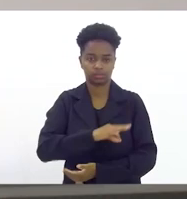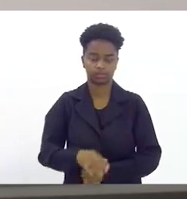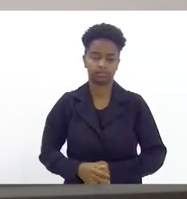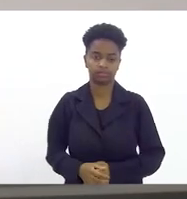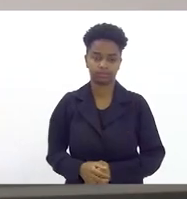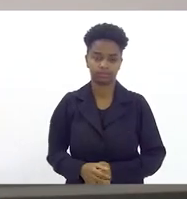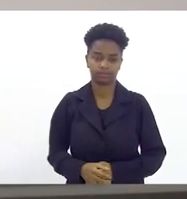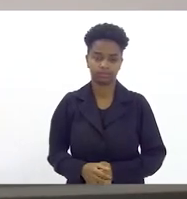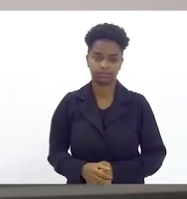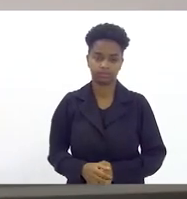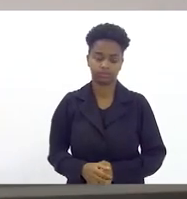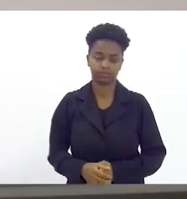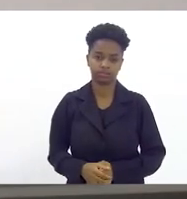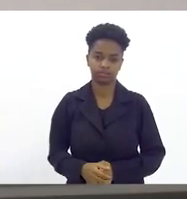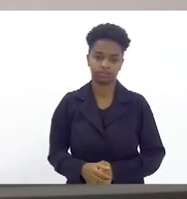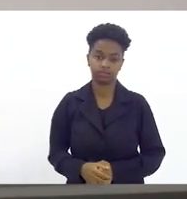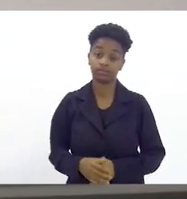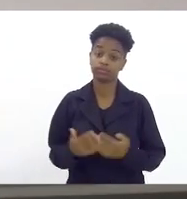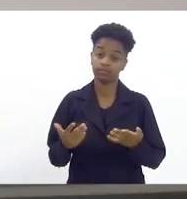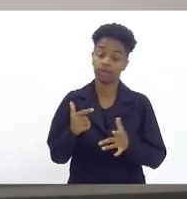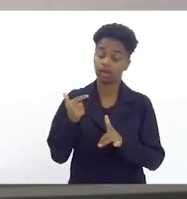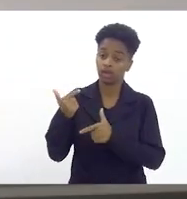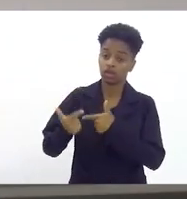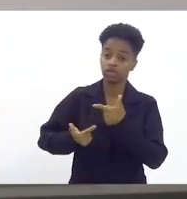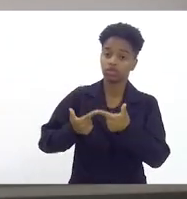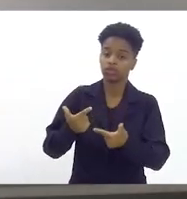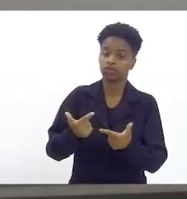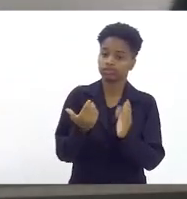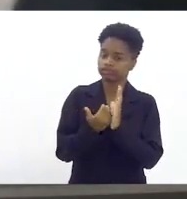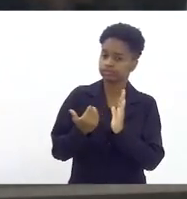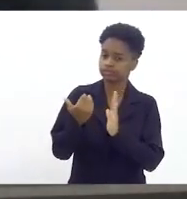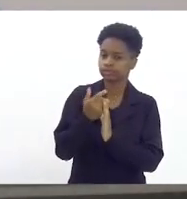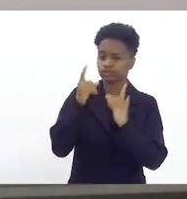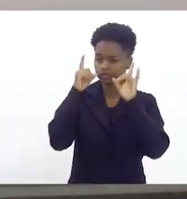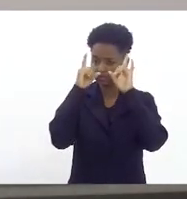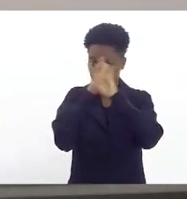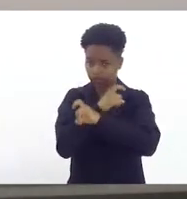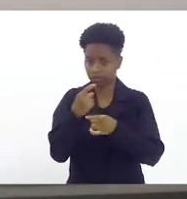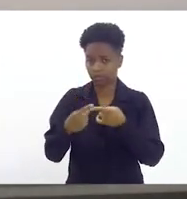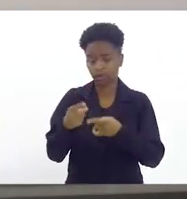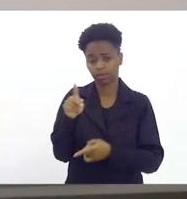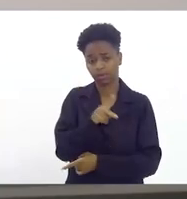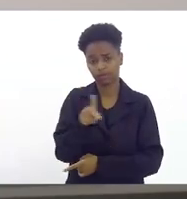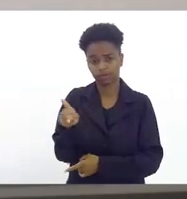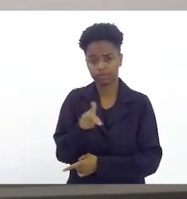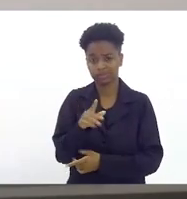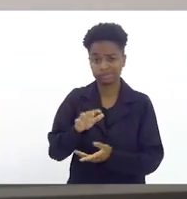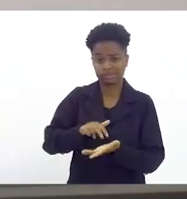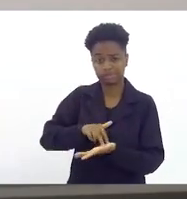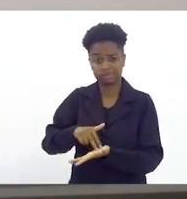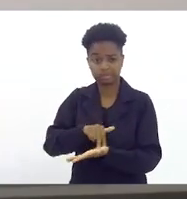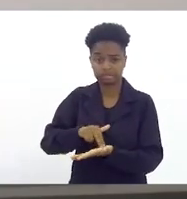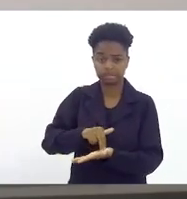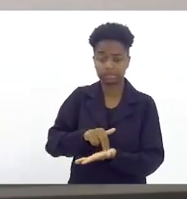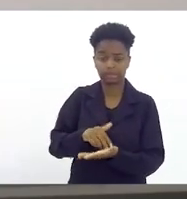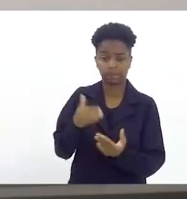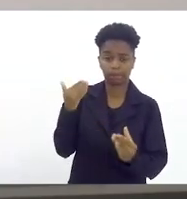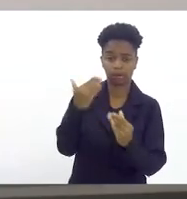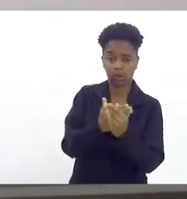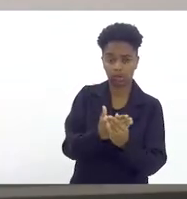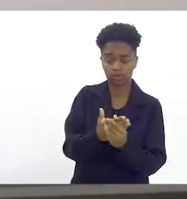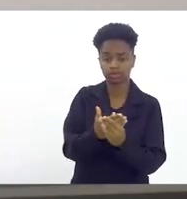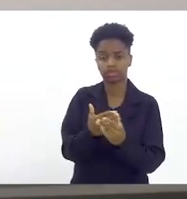quantitativo né é uma luta muito grande é muito difícil porque o professor fica receoso de ingressar com processo